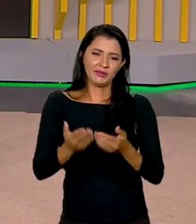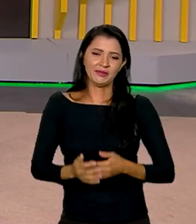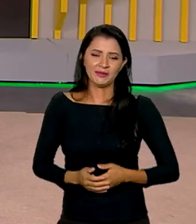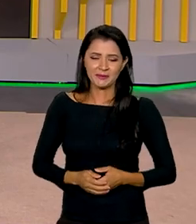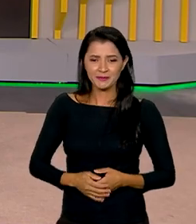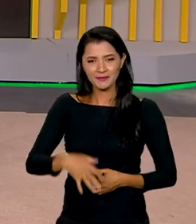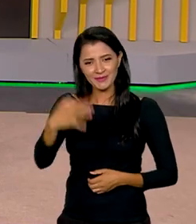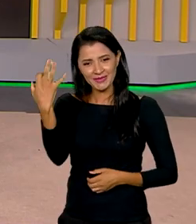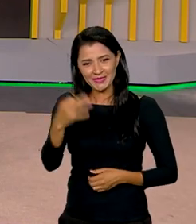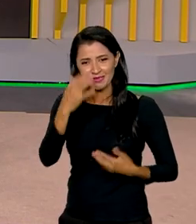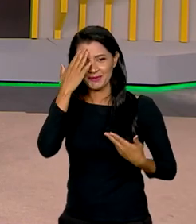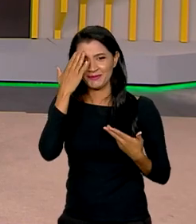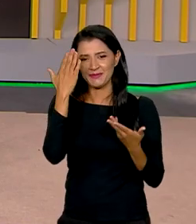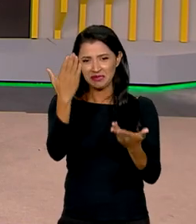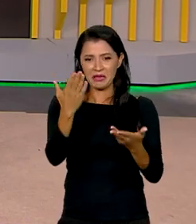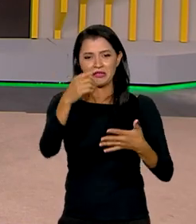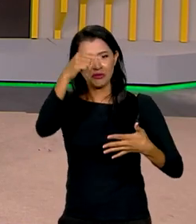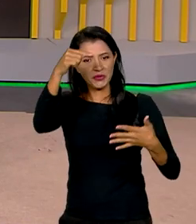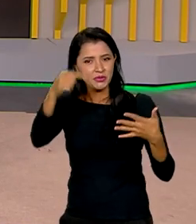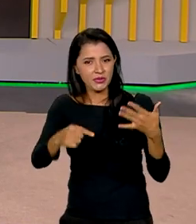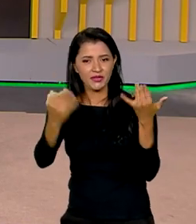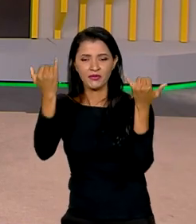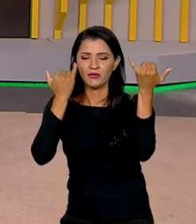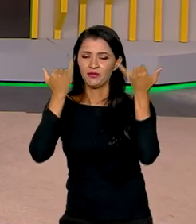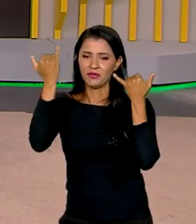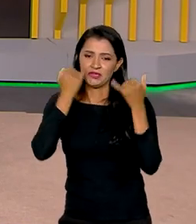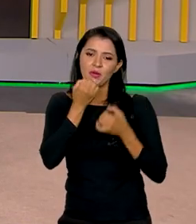Tá certo, Gabriela. Muito obrigado aí por todas essas informações. Uma boa noite.